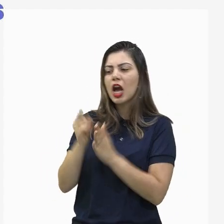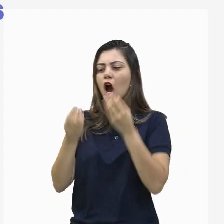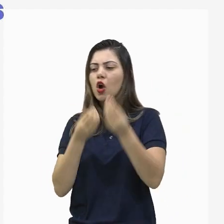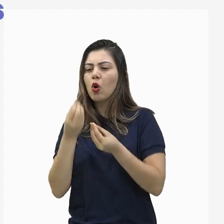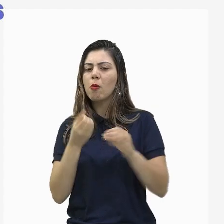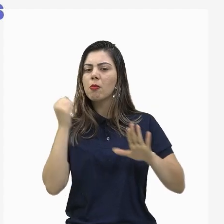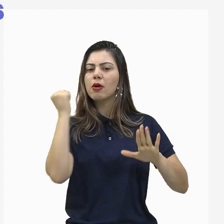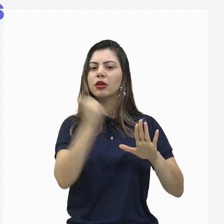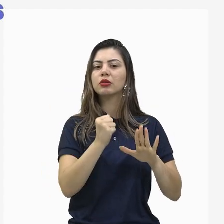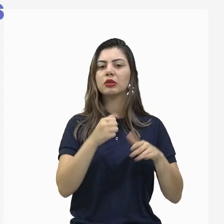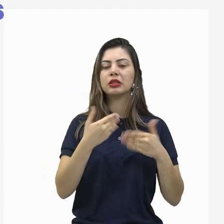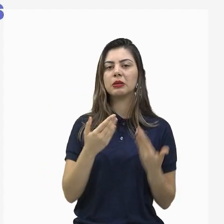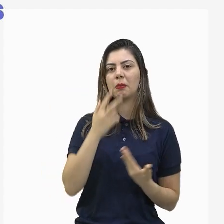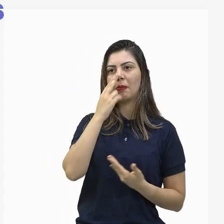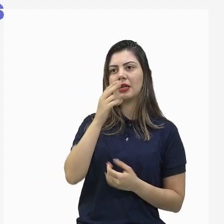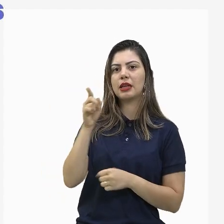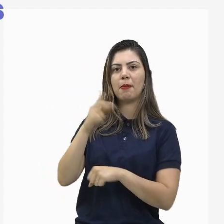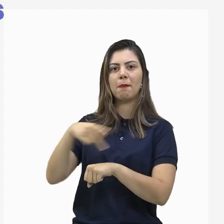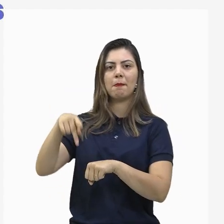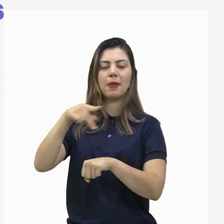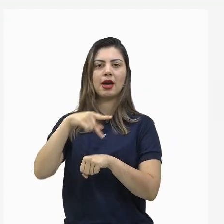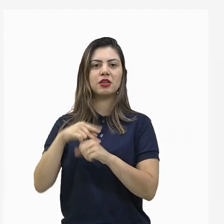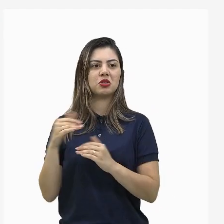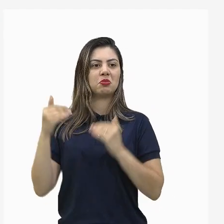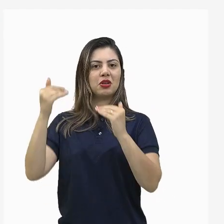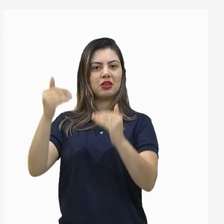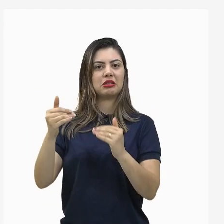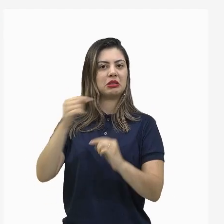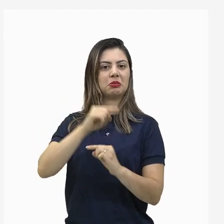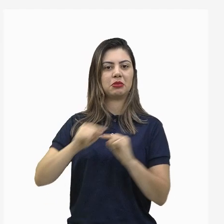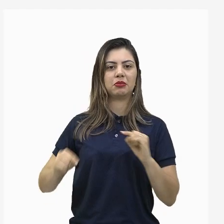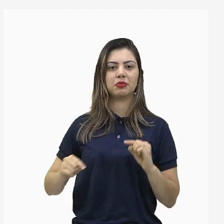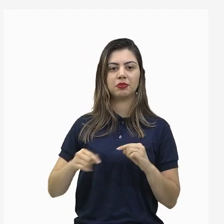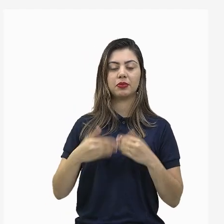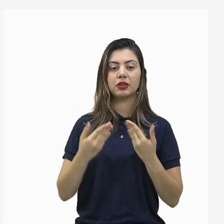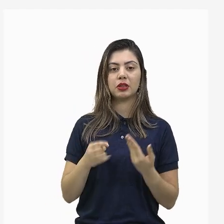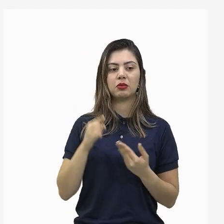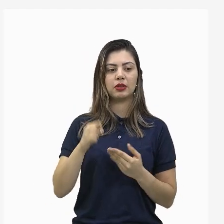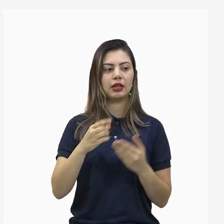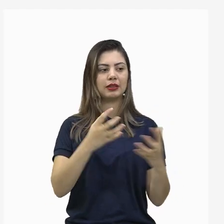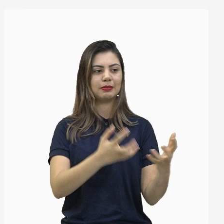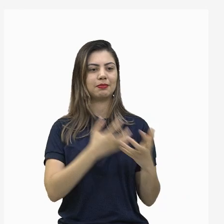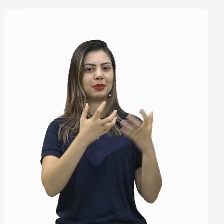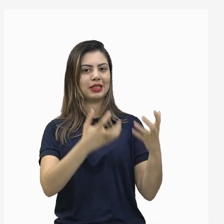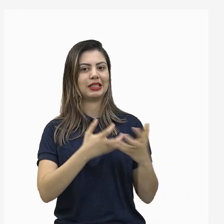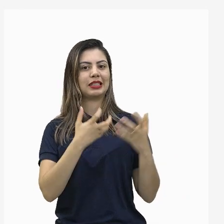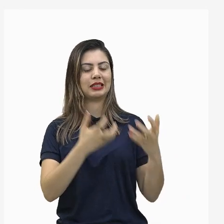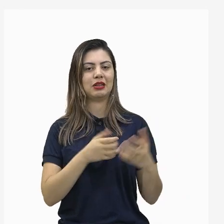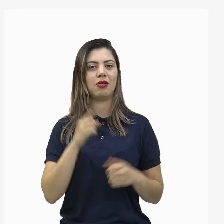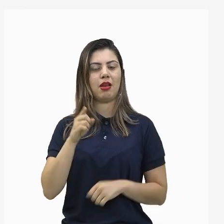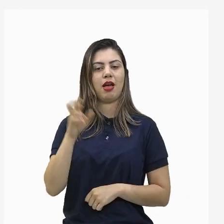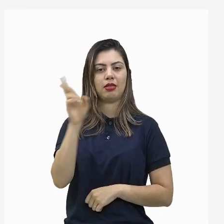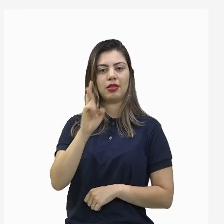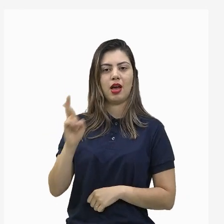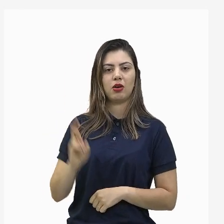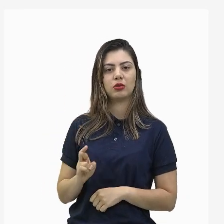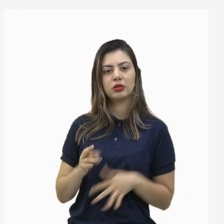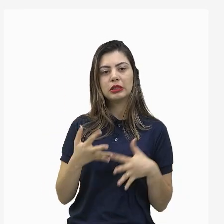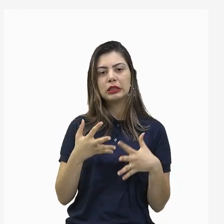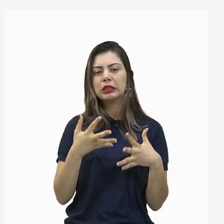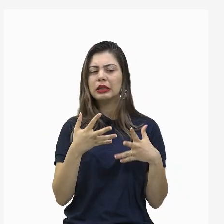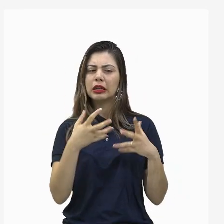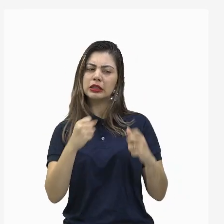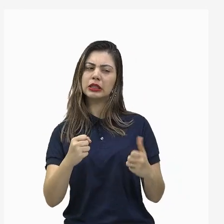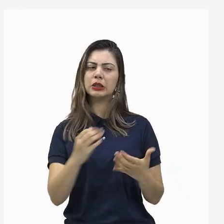a soberania do país. A Sérvia, então, sob pressão da Rússia, sua aliada, aceitou